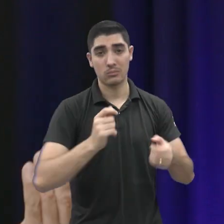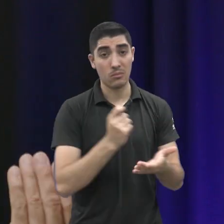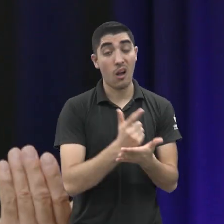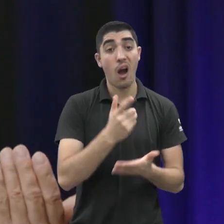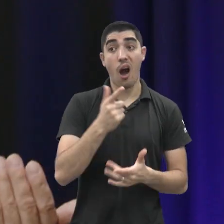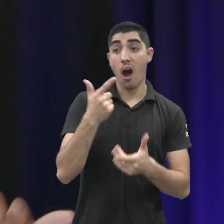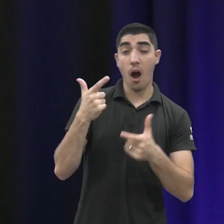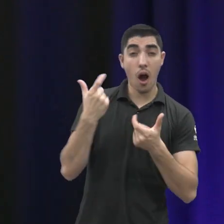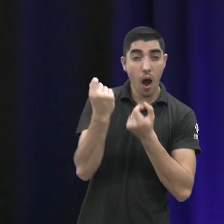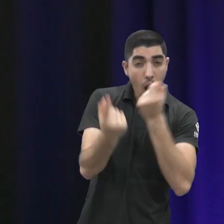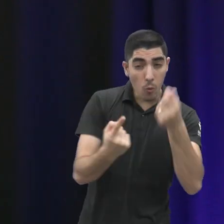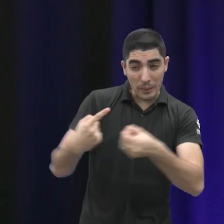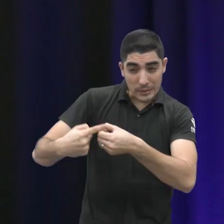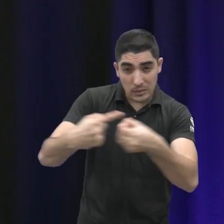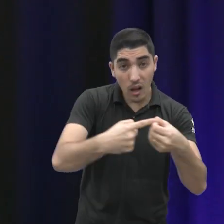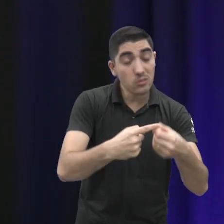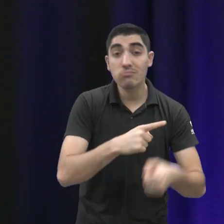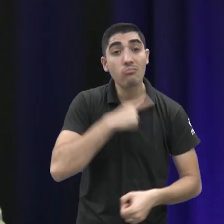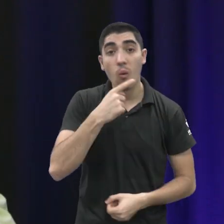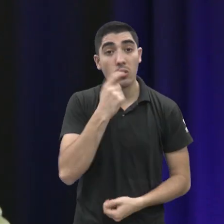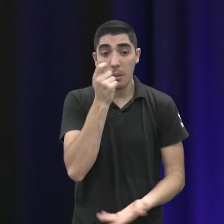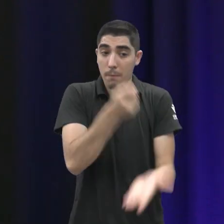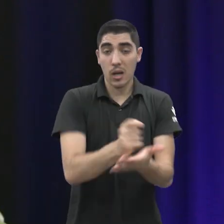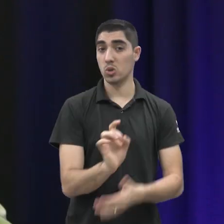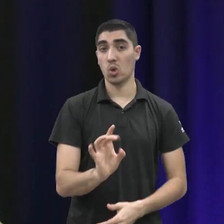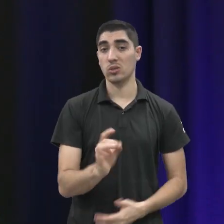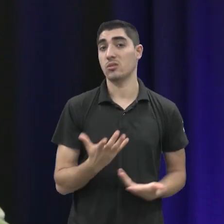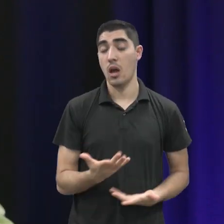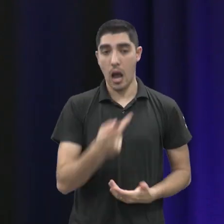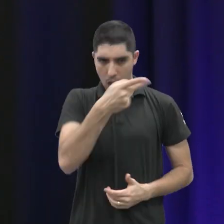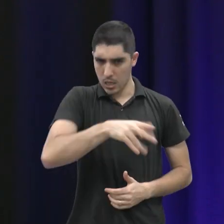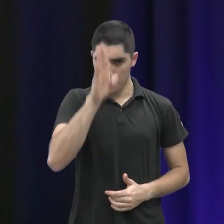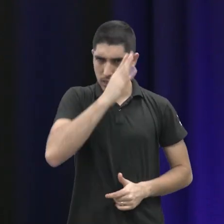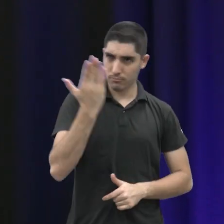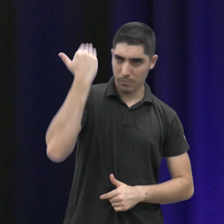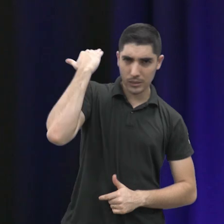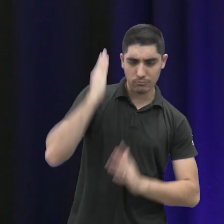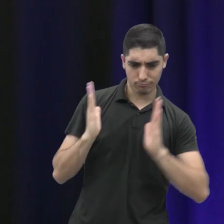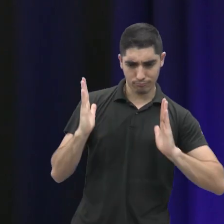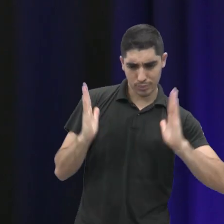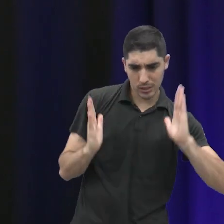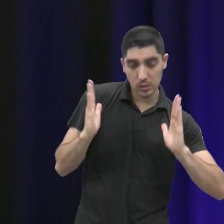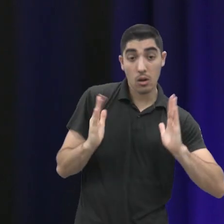por uma fase em que esse serviço era um serviço municipal.